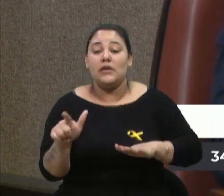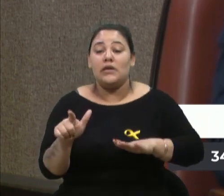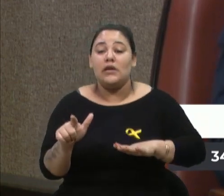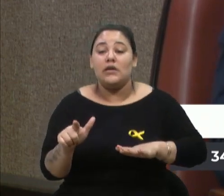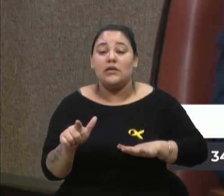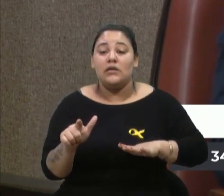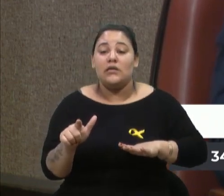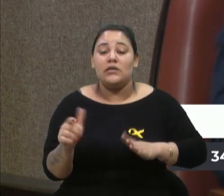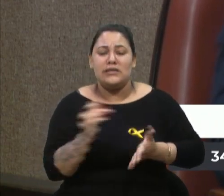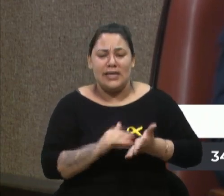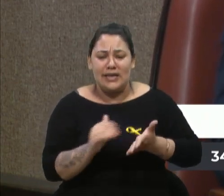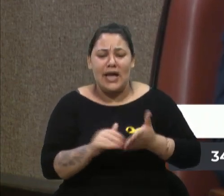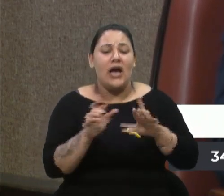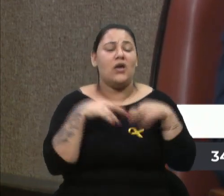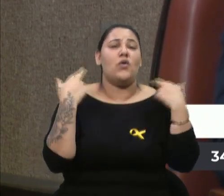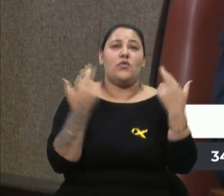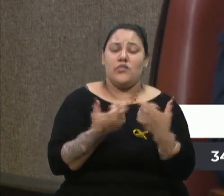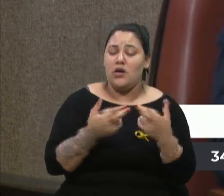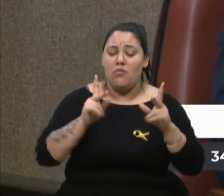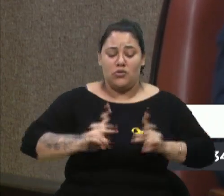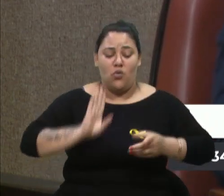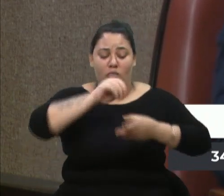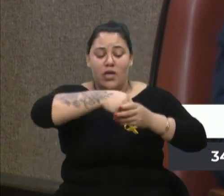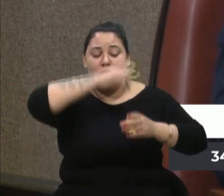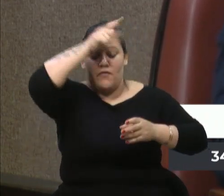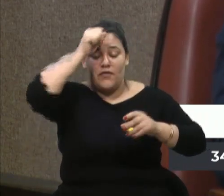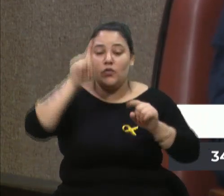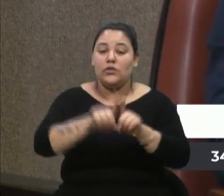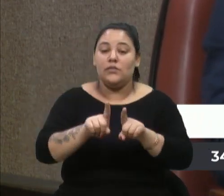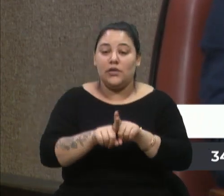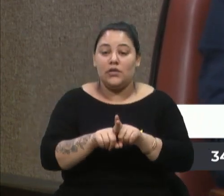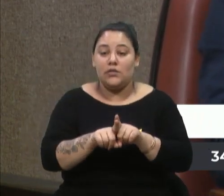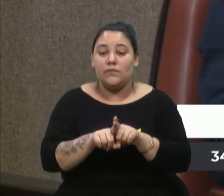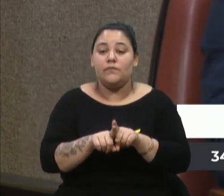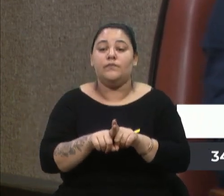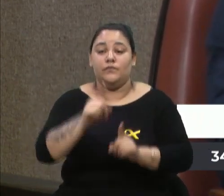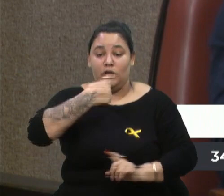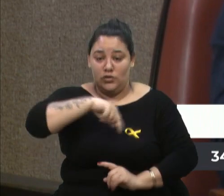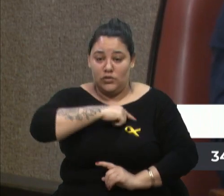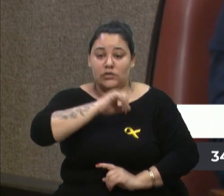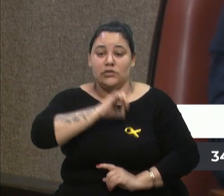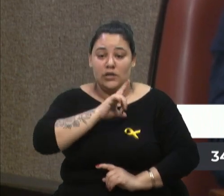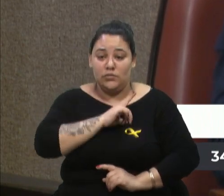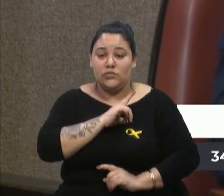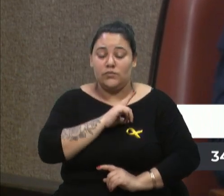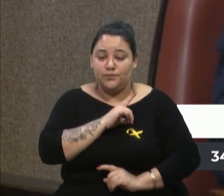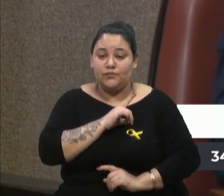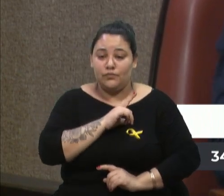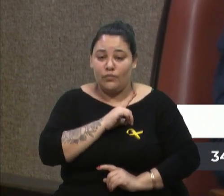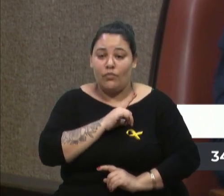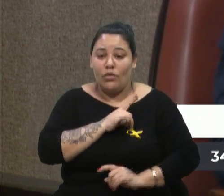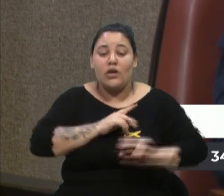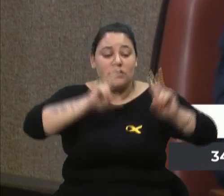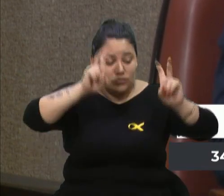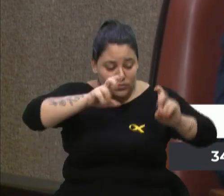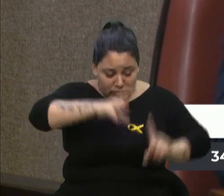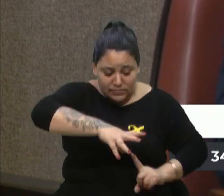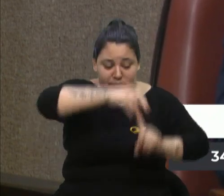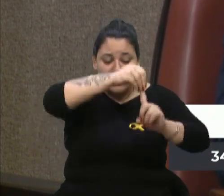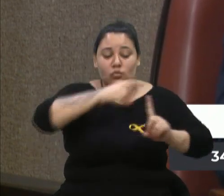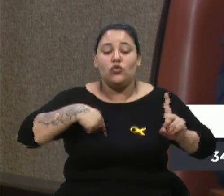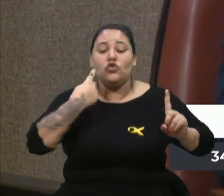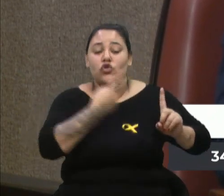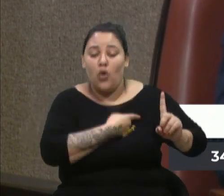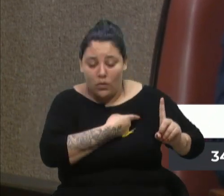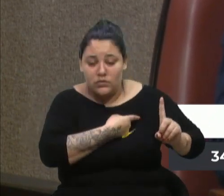reunindo com os secretários, com o pessoal dentro da prefeitura, e a gente tem essa bandeira, sim, nossa, e queremos que